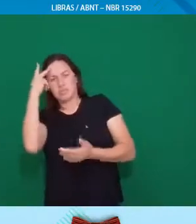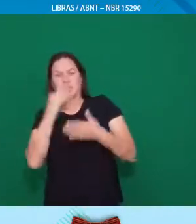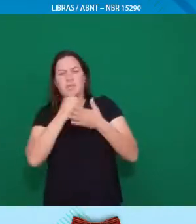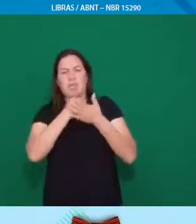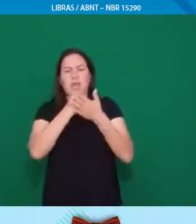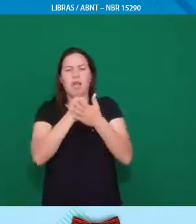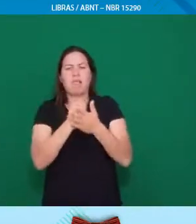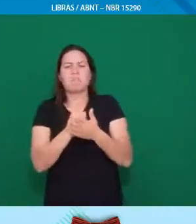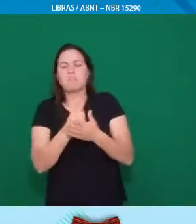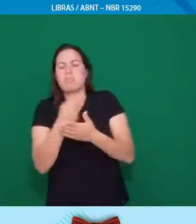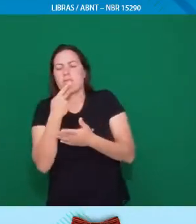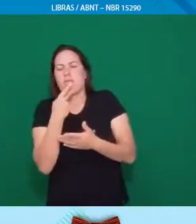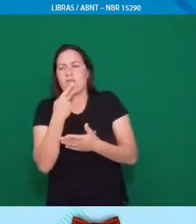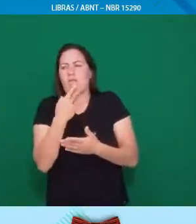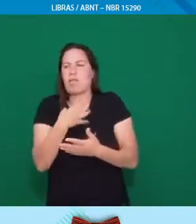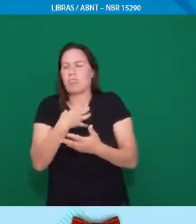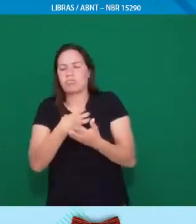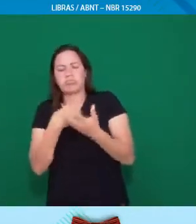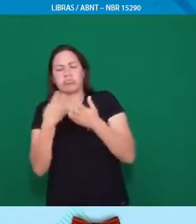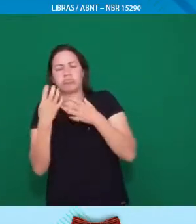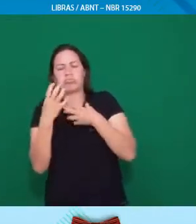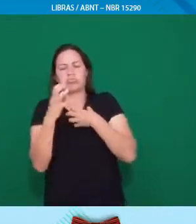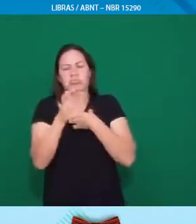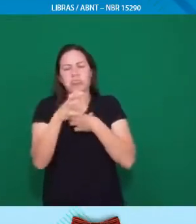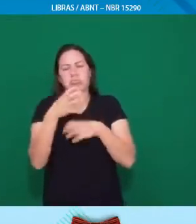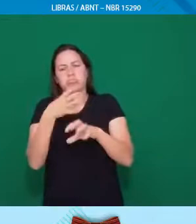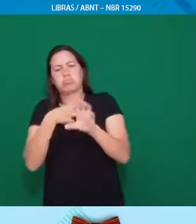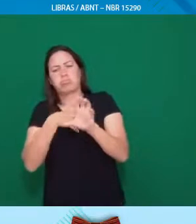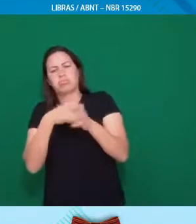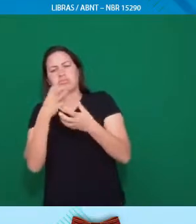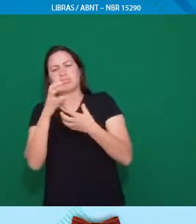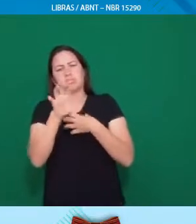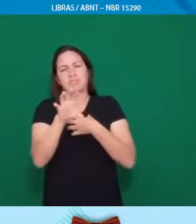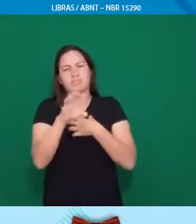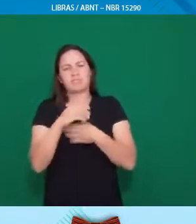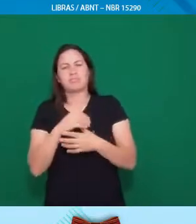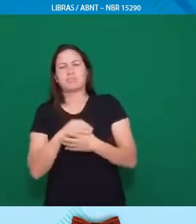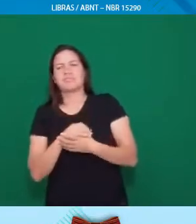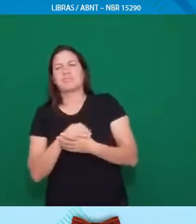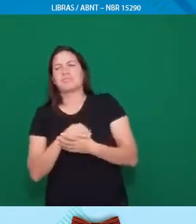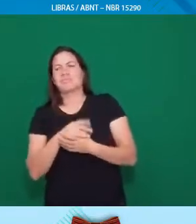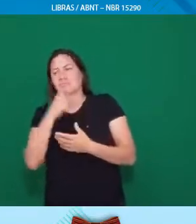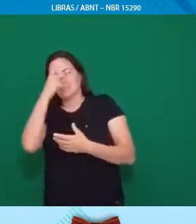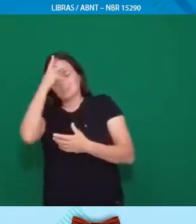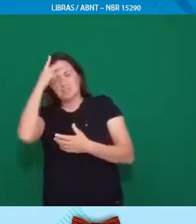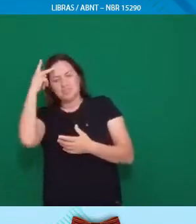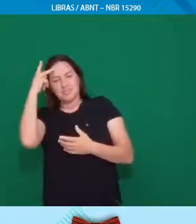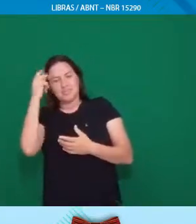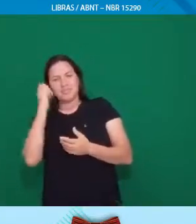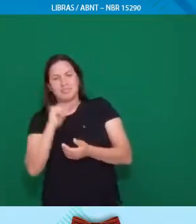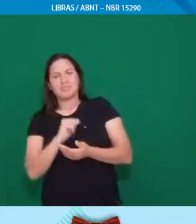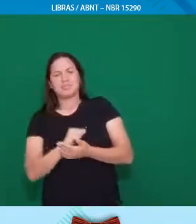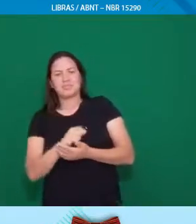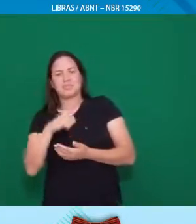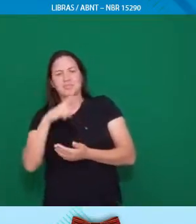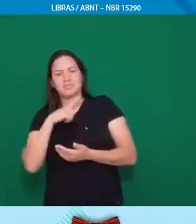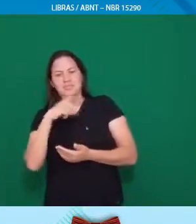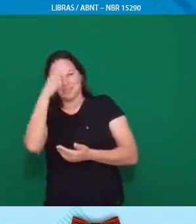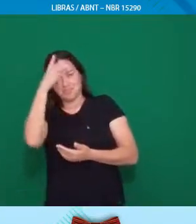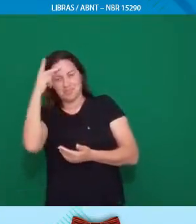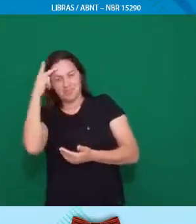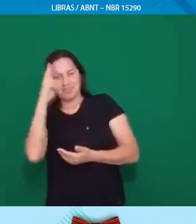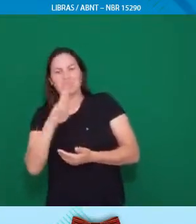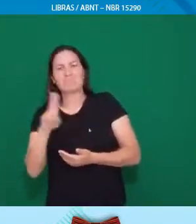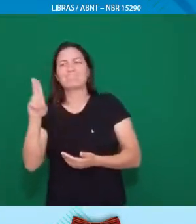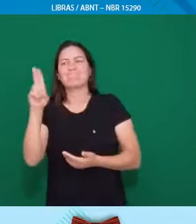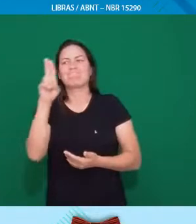elogiável é uma uma atitude que poucas pouco ser humano e infelizmente